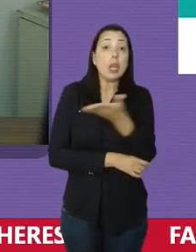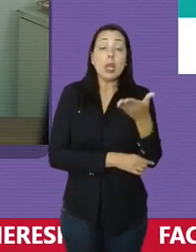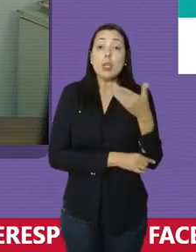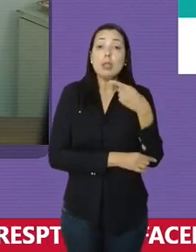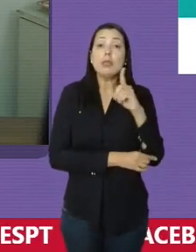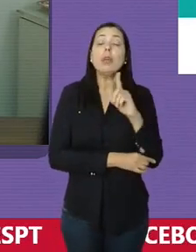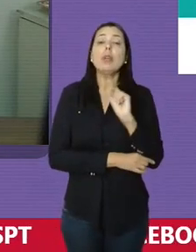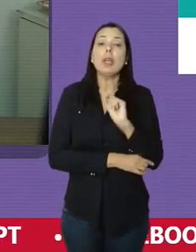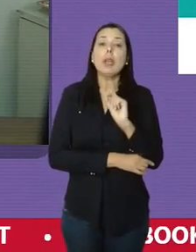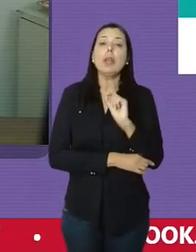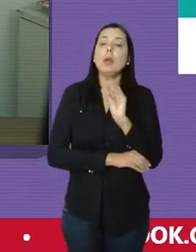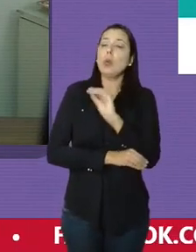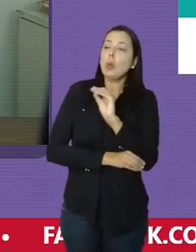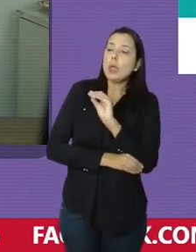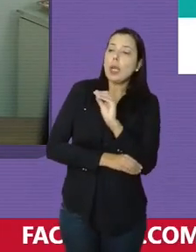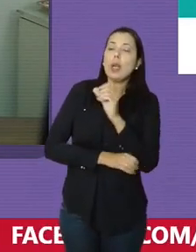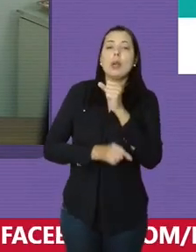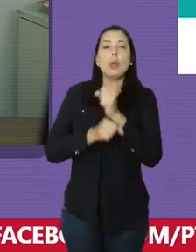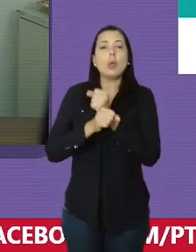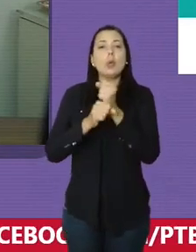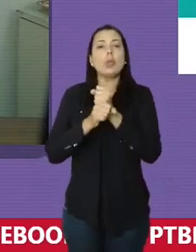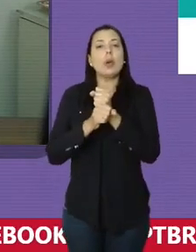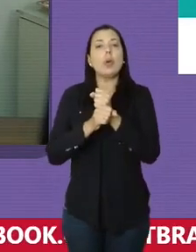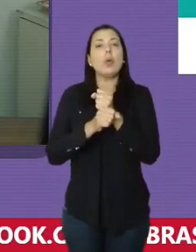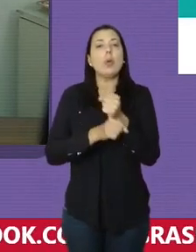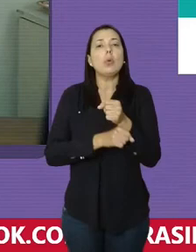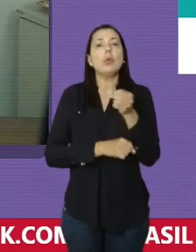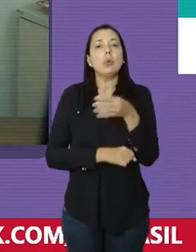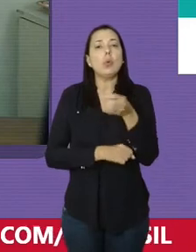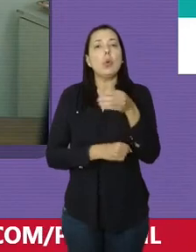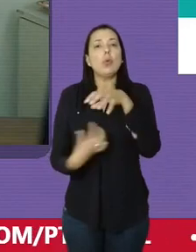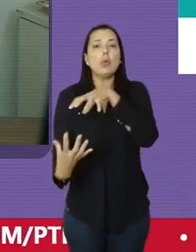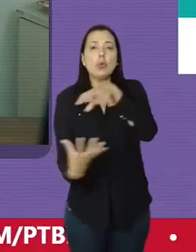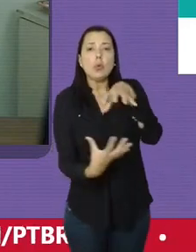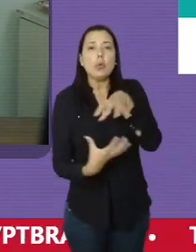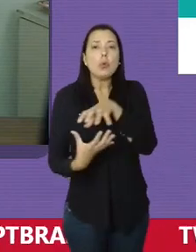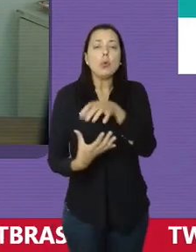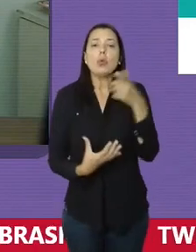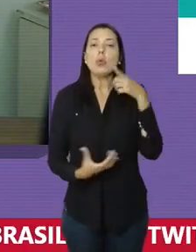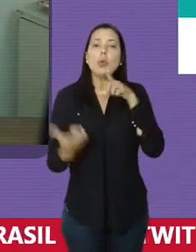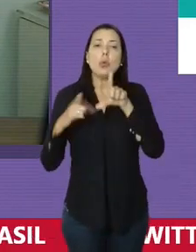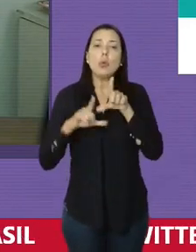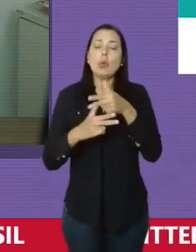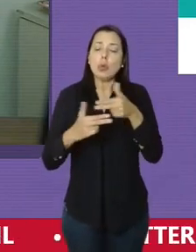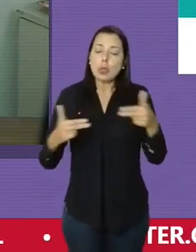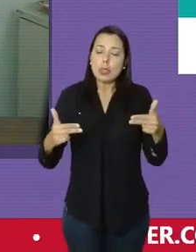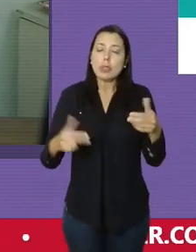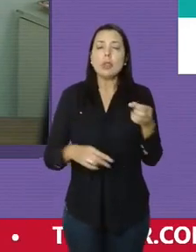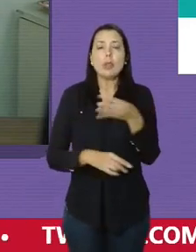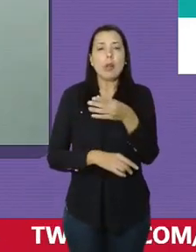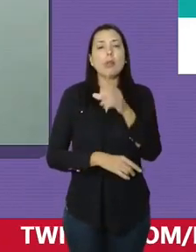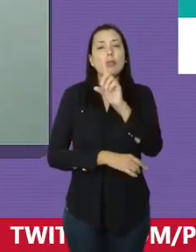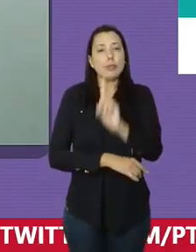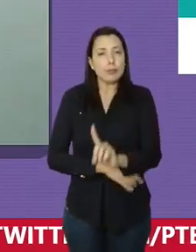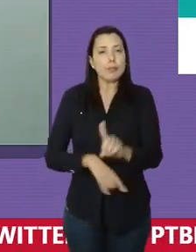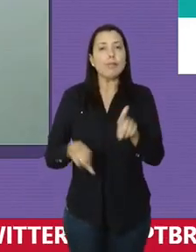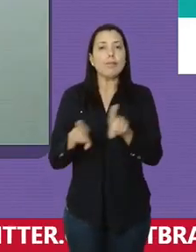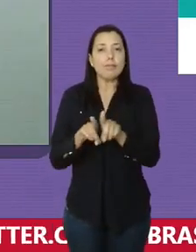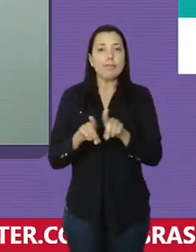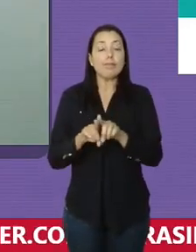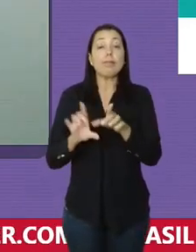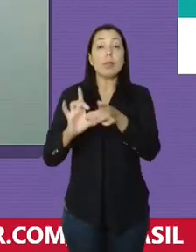foram vanguarda na construção de um mundo novo, um mundo de conquistas novas e de novos direitos.